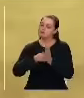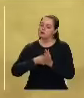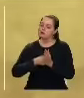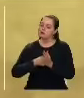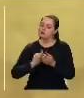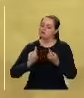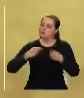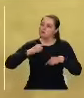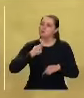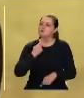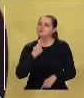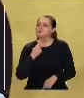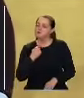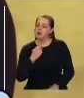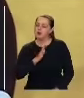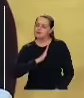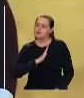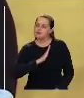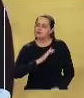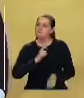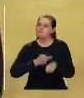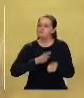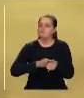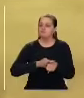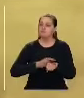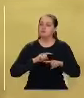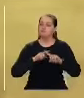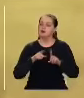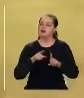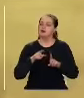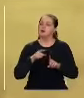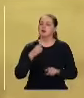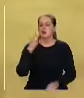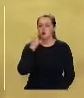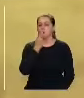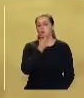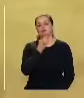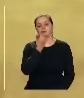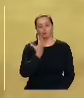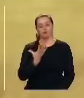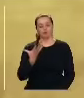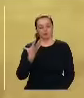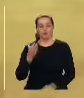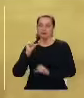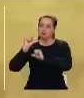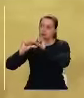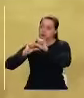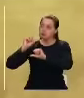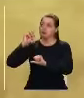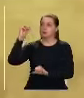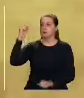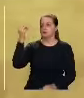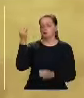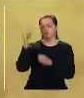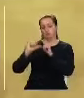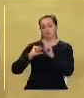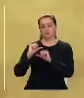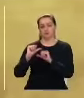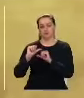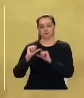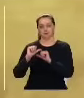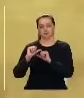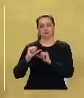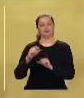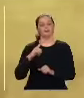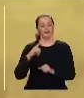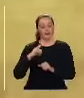eu vejo, contra o que eu sinto, mas eu vou ter esses bons olhos. Eu quero ser transformado por Deus. Aí você tem esse